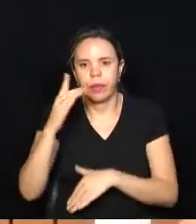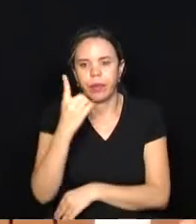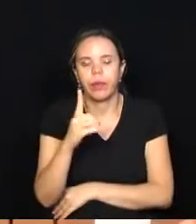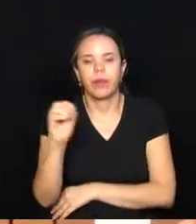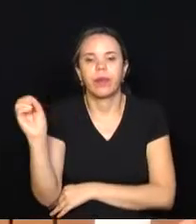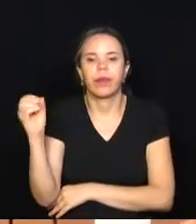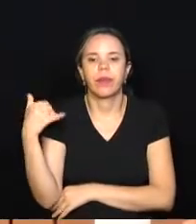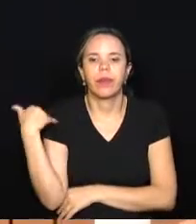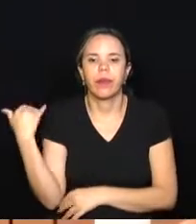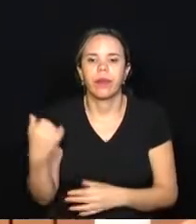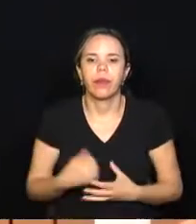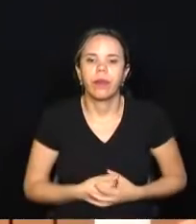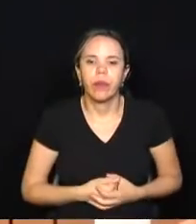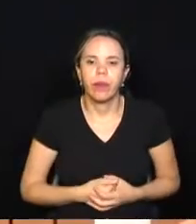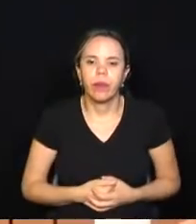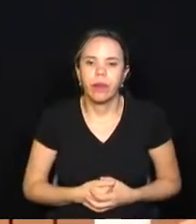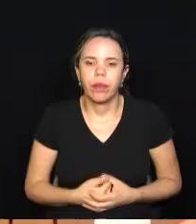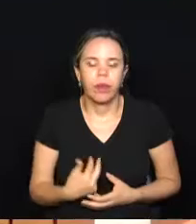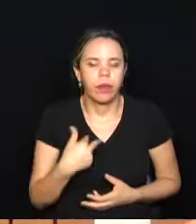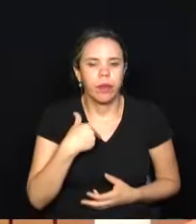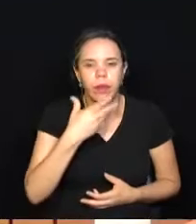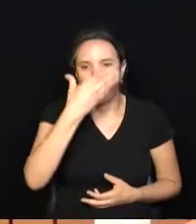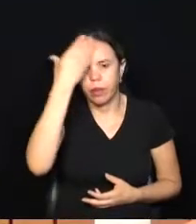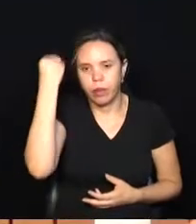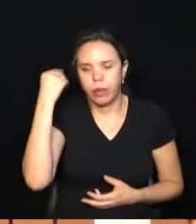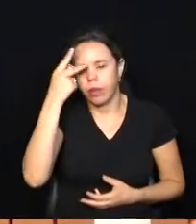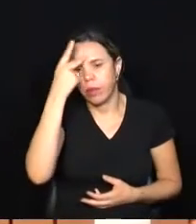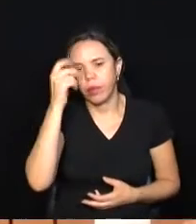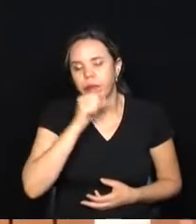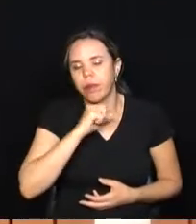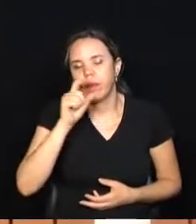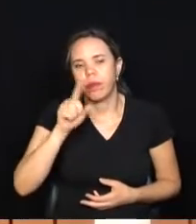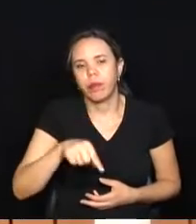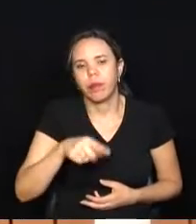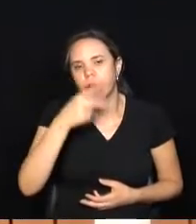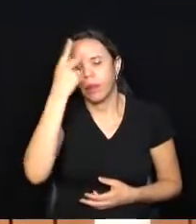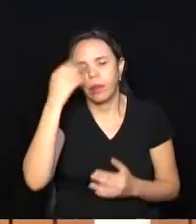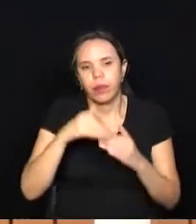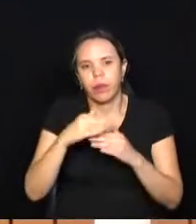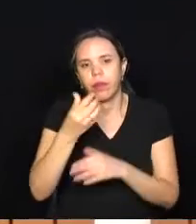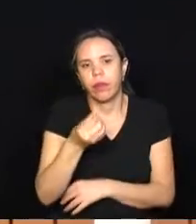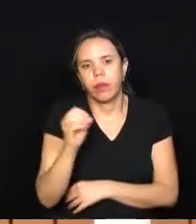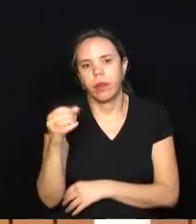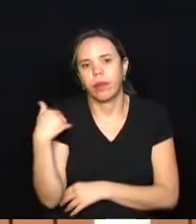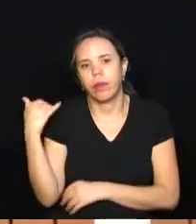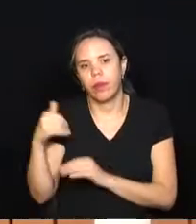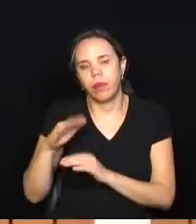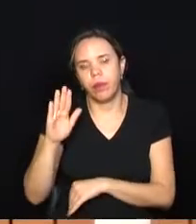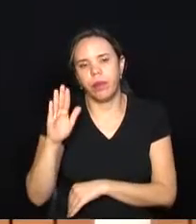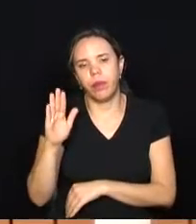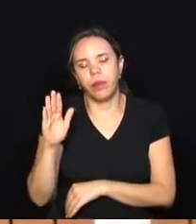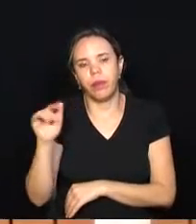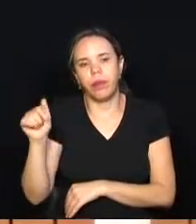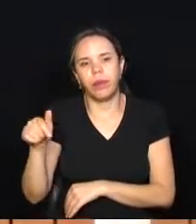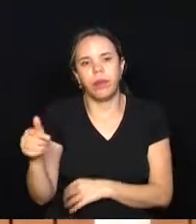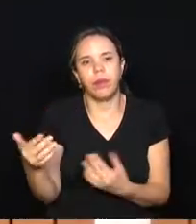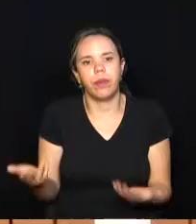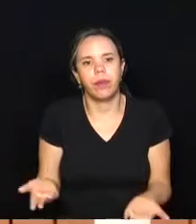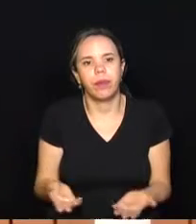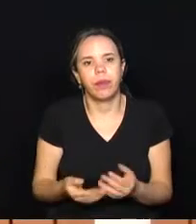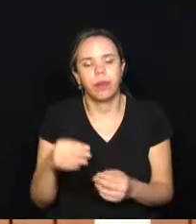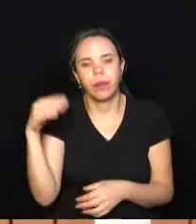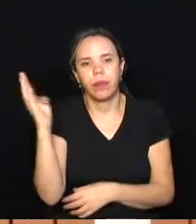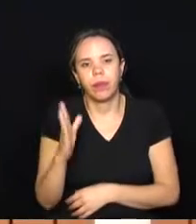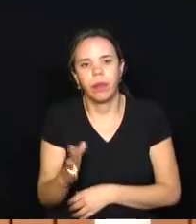né? A gente não pode esquecer que o idoso ele é considerado idoso a partir dos 60 anos, né? Aqui no